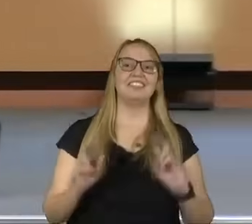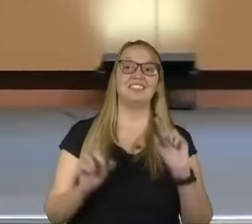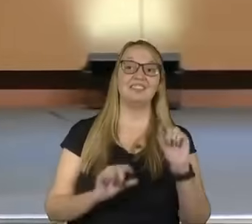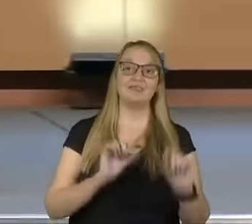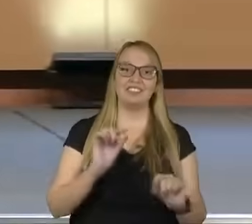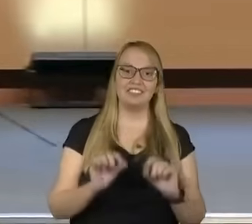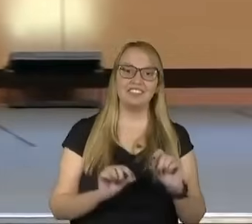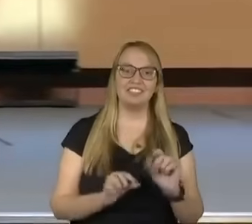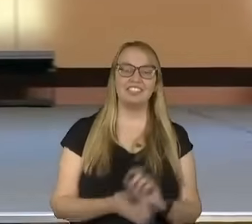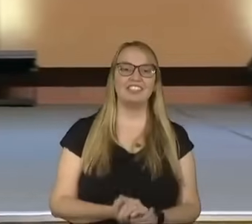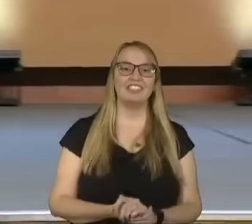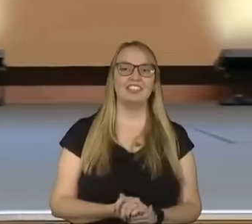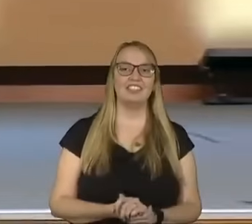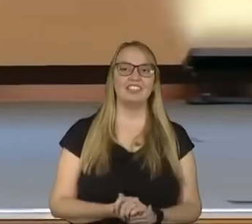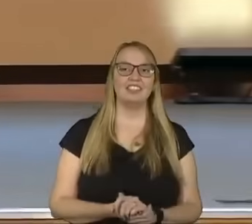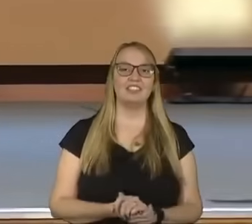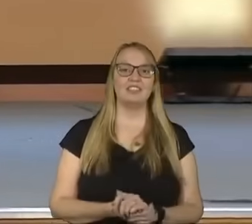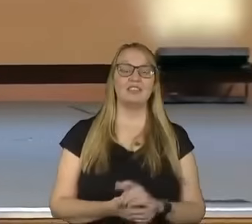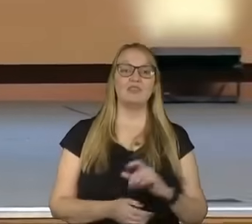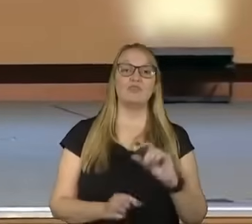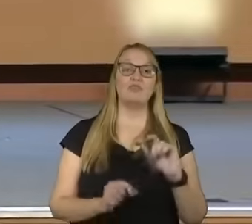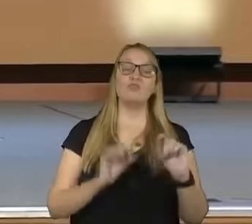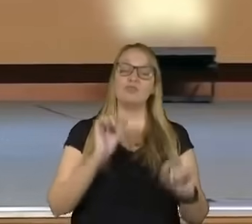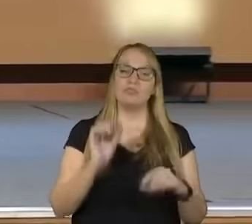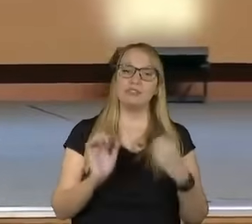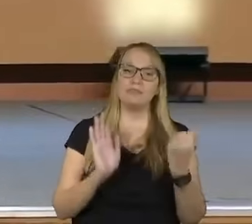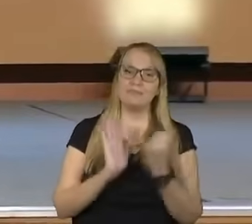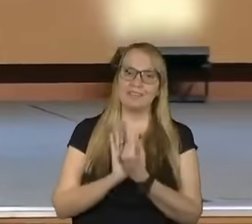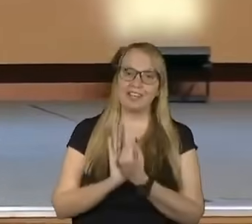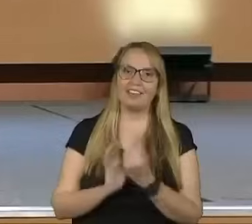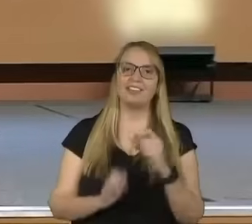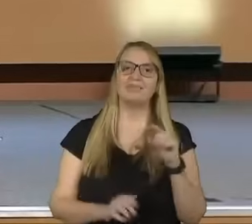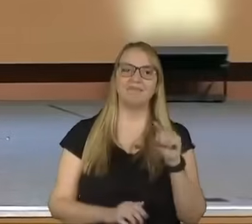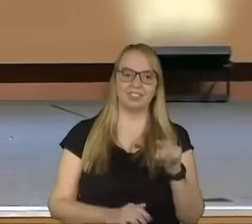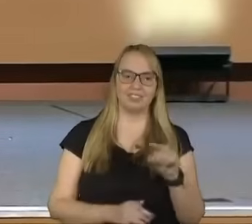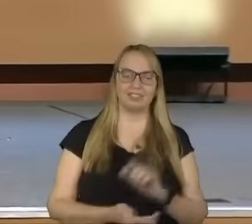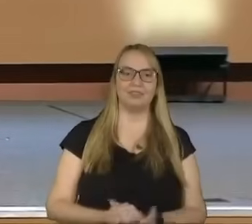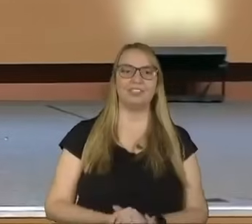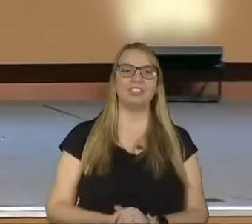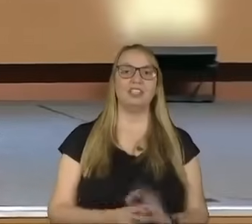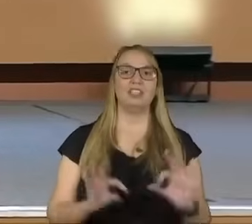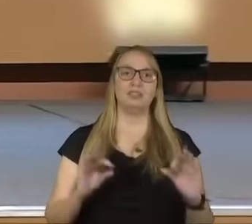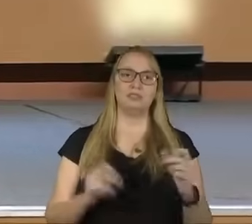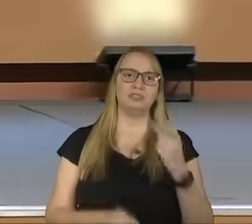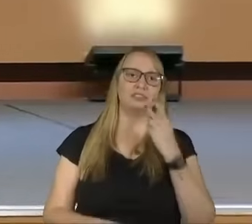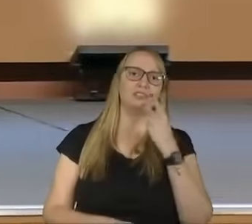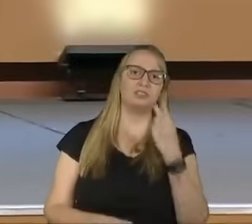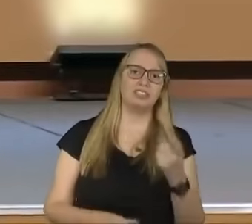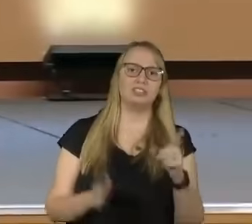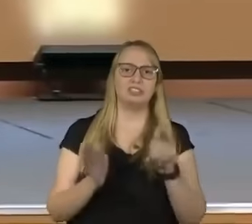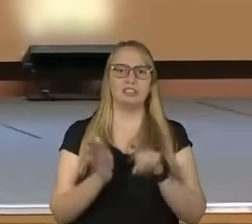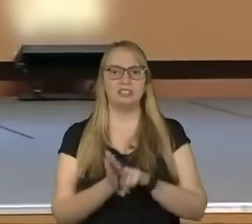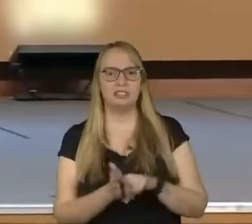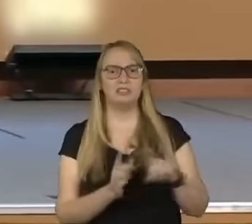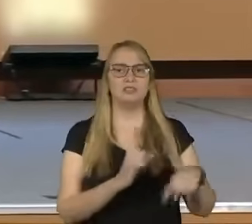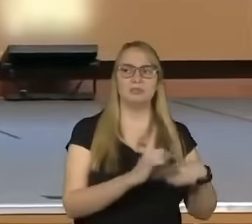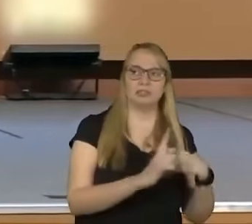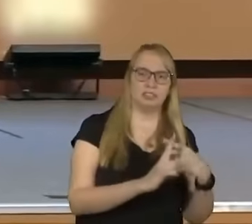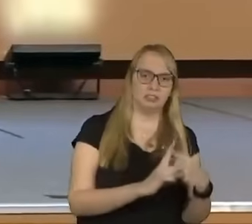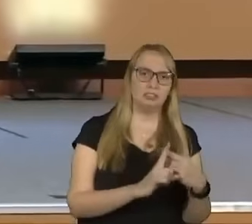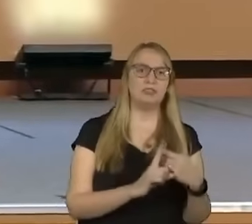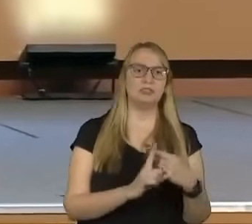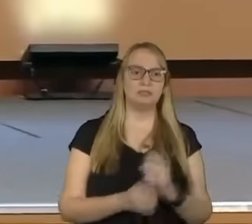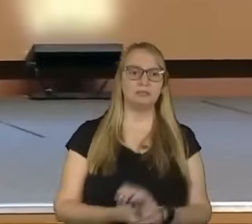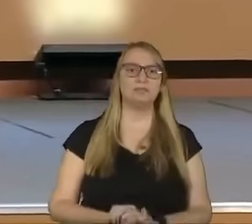ter em algum momento é o que que te marca Porque tudo que eu vou falar aqui seja negativo ou